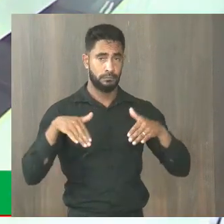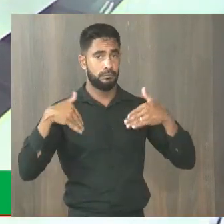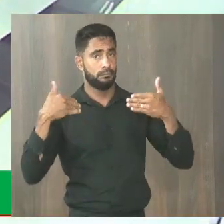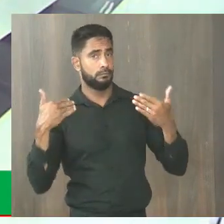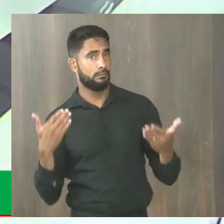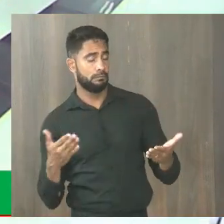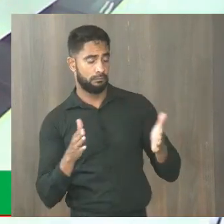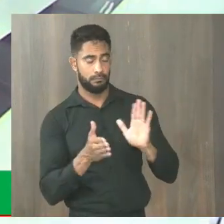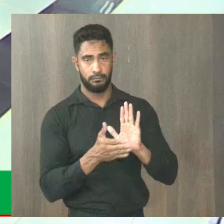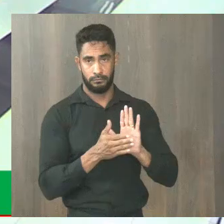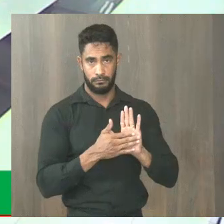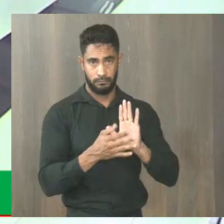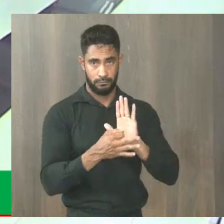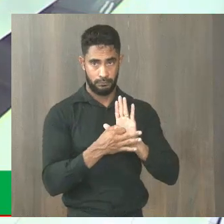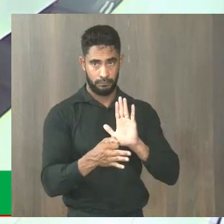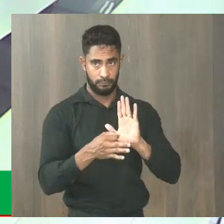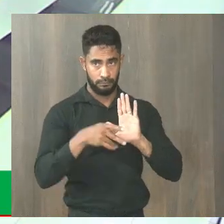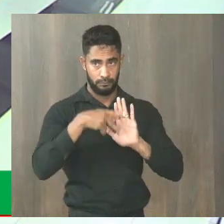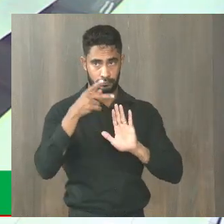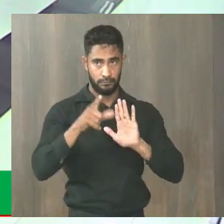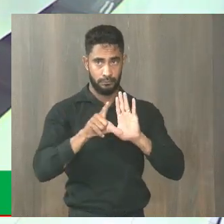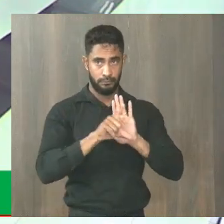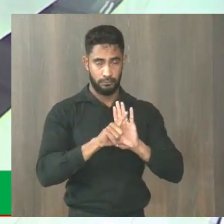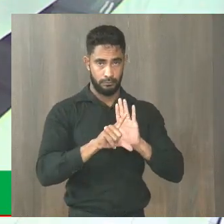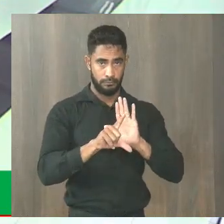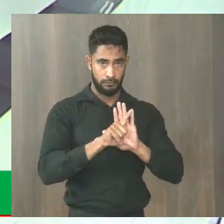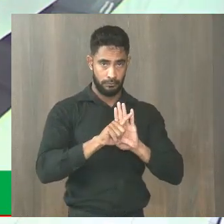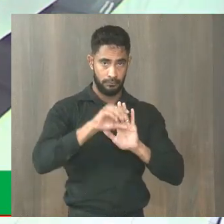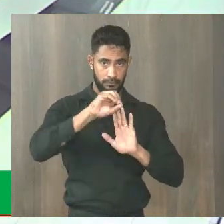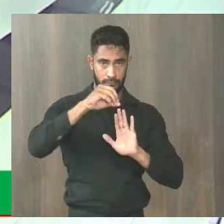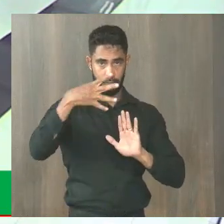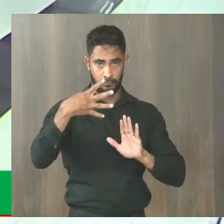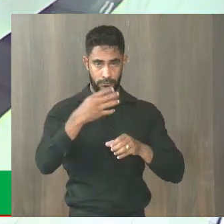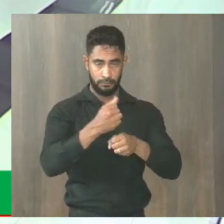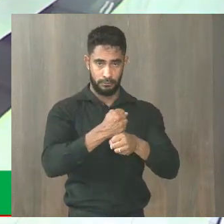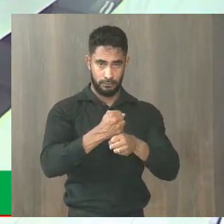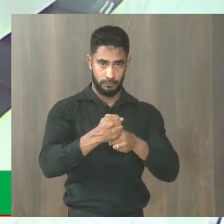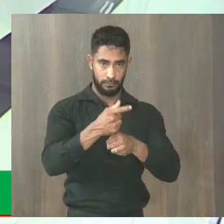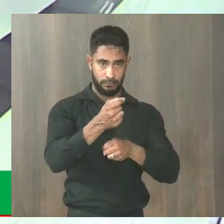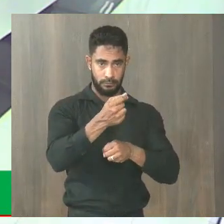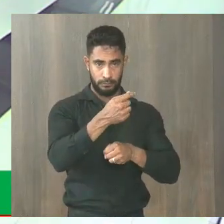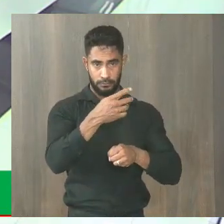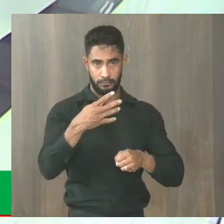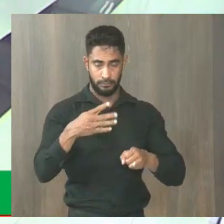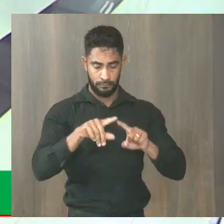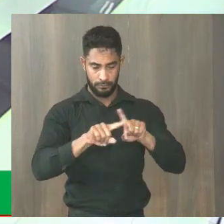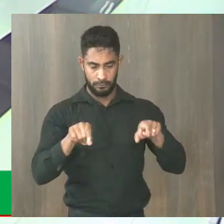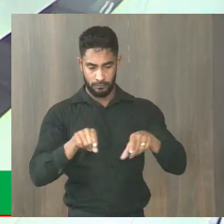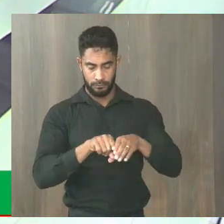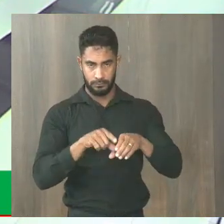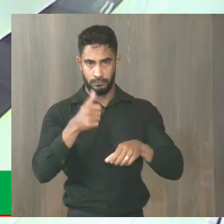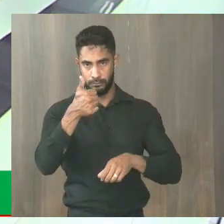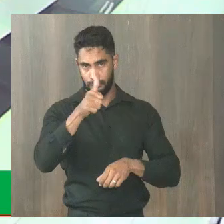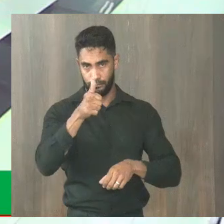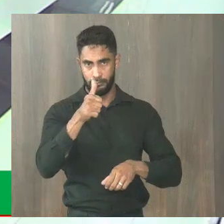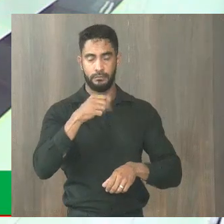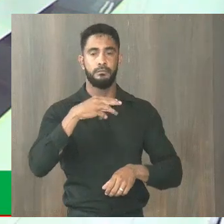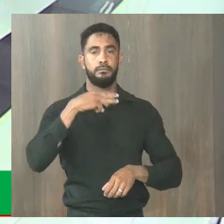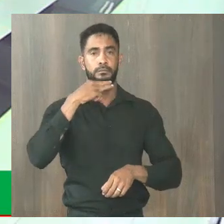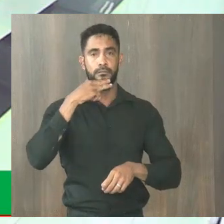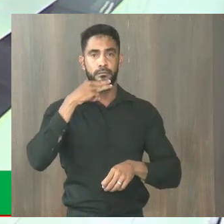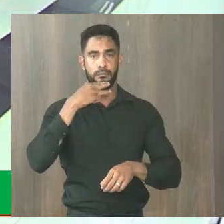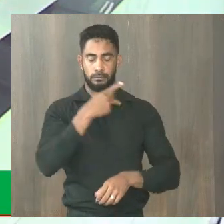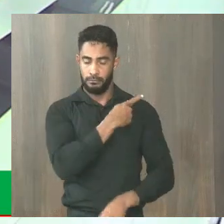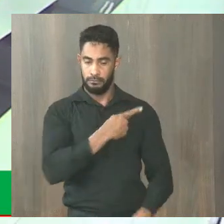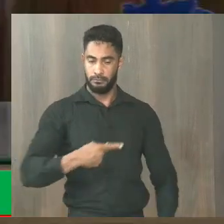Em face do exposto, opinamos pela aprovação do projeto de lei 004-2024. Sala da Comissão, 11 de março de 2024. Presidente